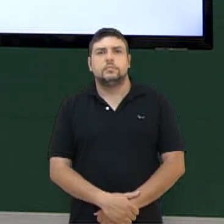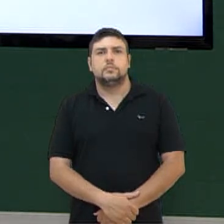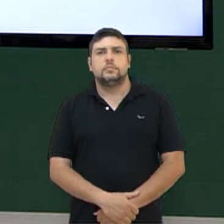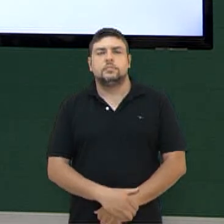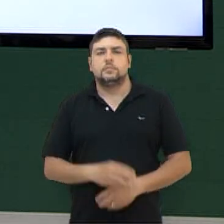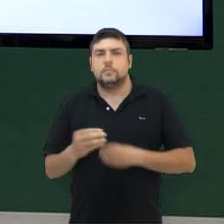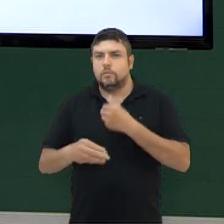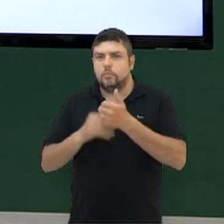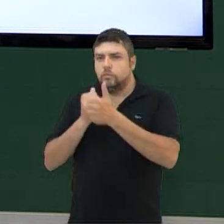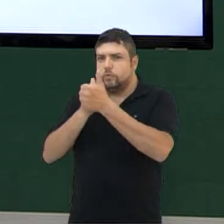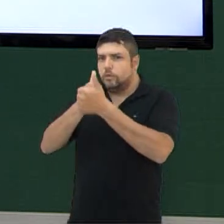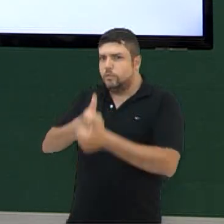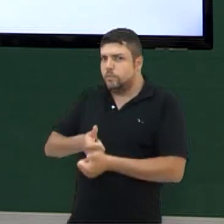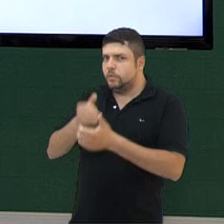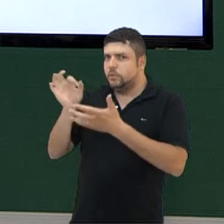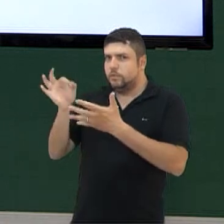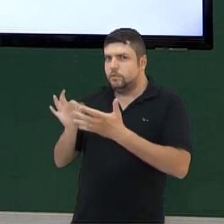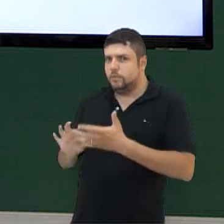que eu não preciso colocar.